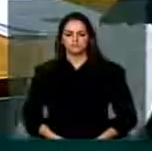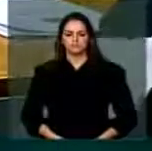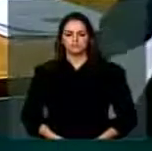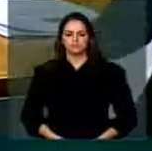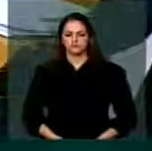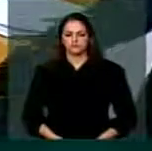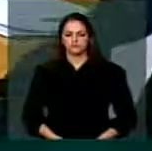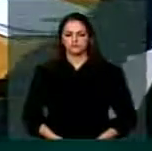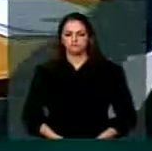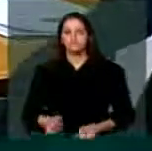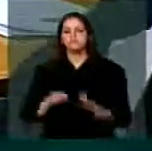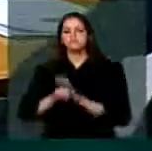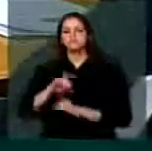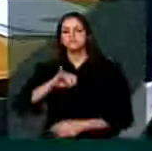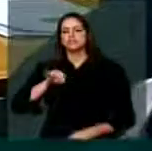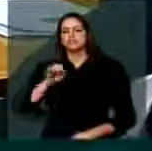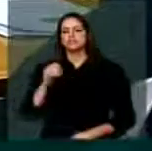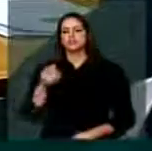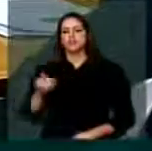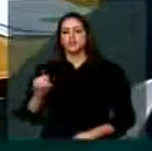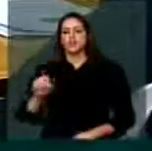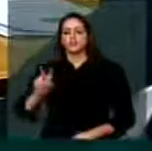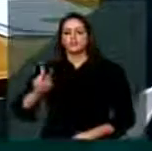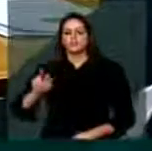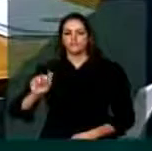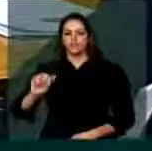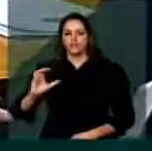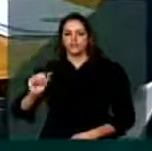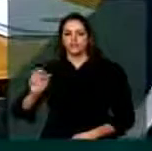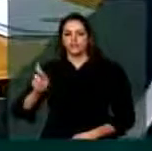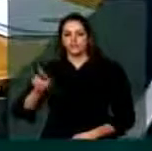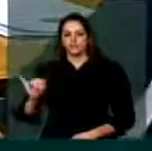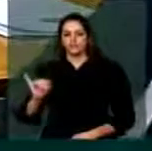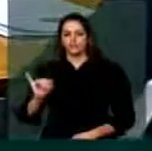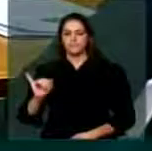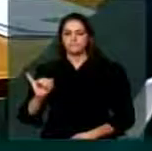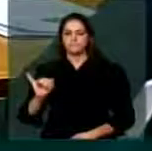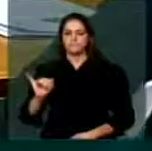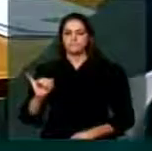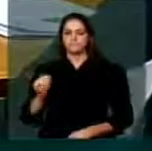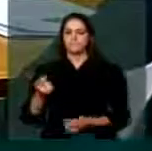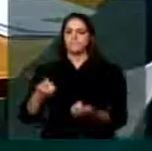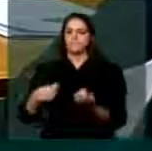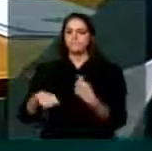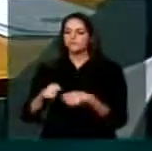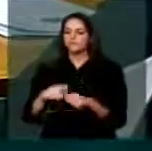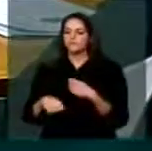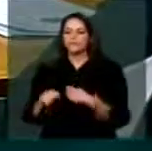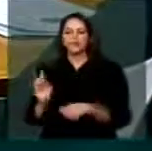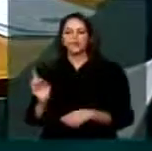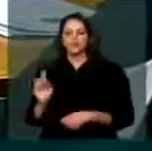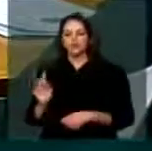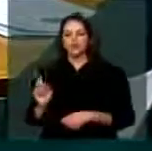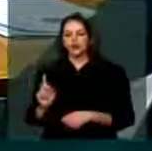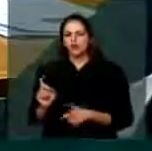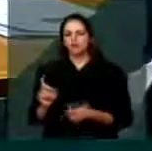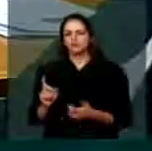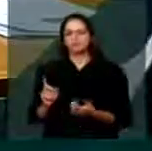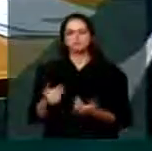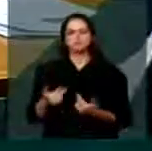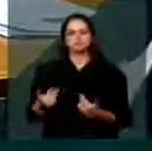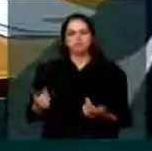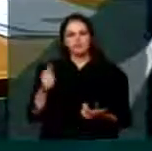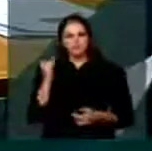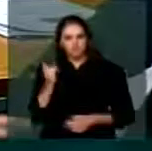Havia envolvimento do senhor João Vaccari, tesoureiro do PT, nesse esquema dos dólares? E que o Nivaldo Quadrado lhe